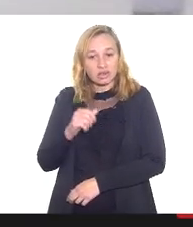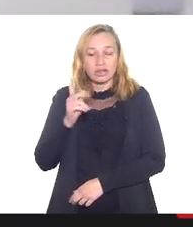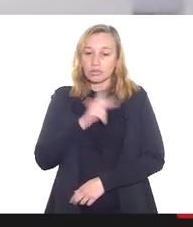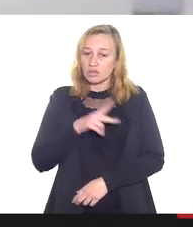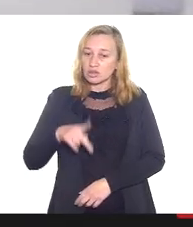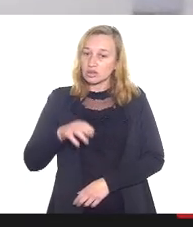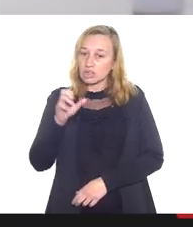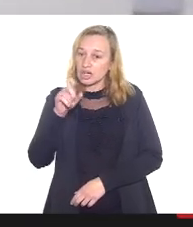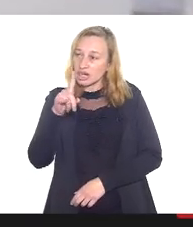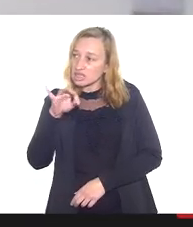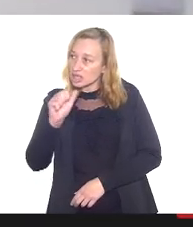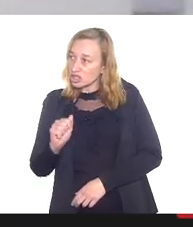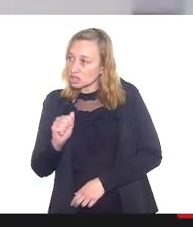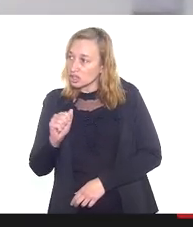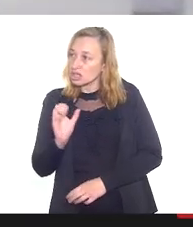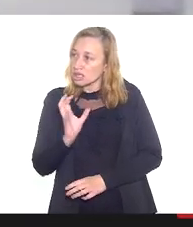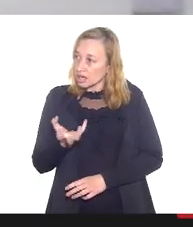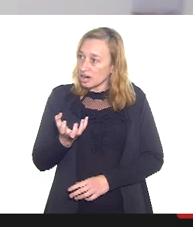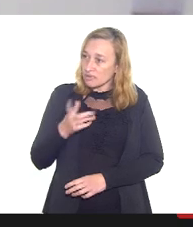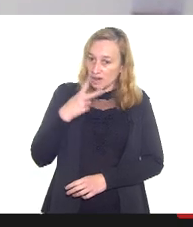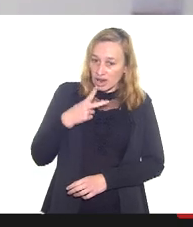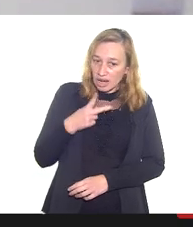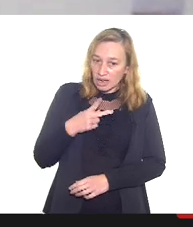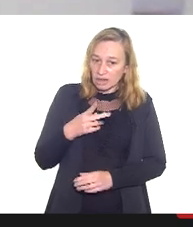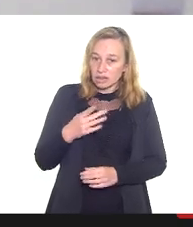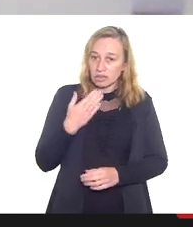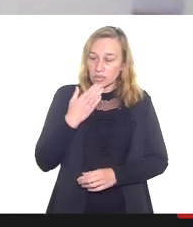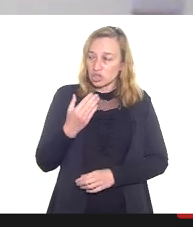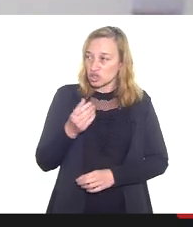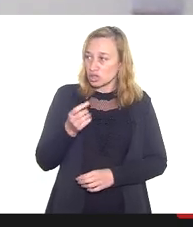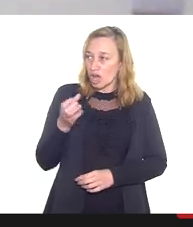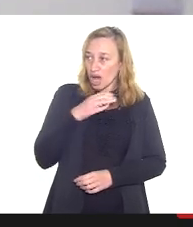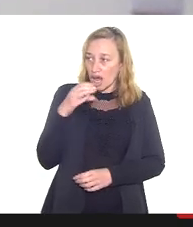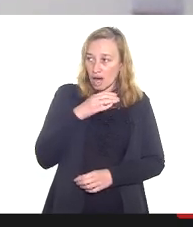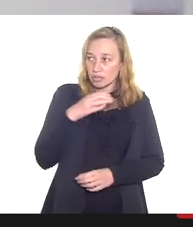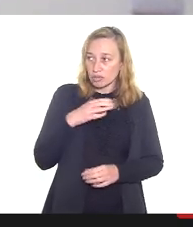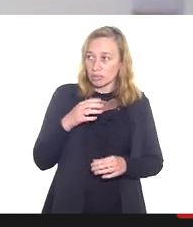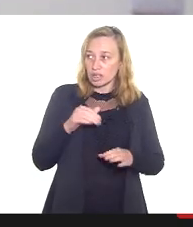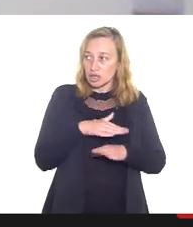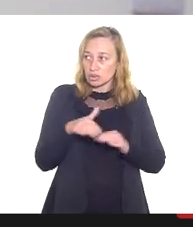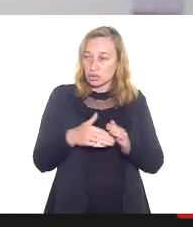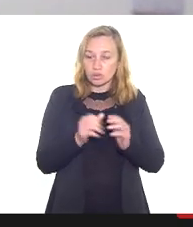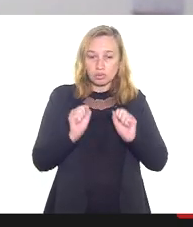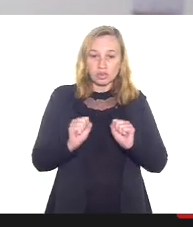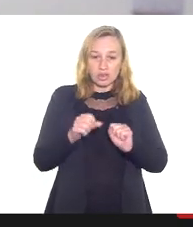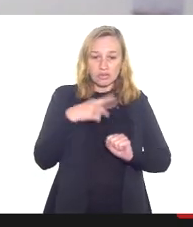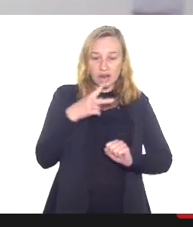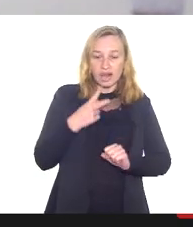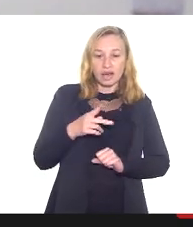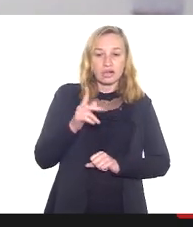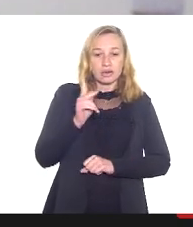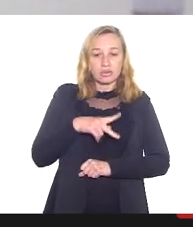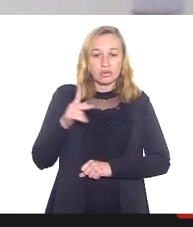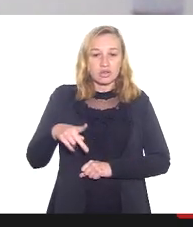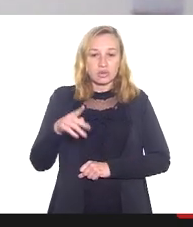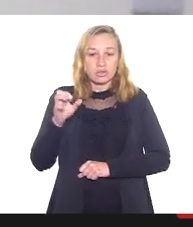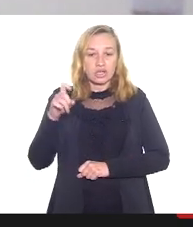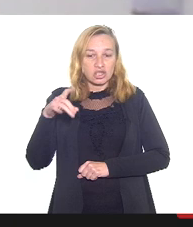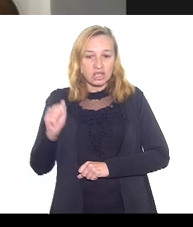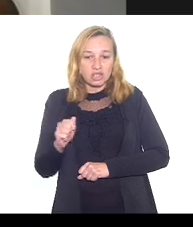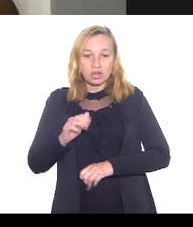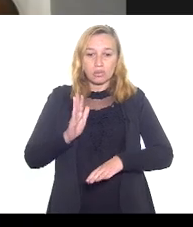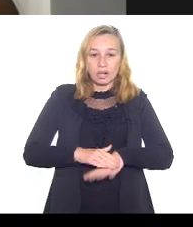quiser, eu só vou pedir brevidade para que a gente possa abrir o debate aqui para os nossos convidados. Professora Elisângela ou mais alguém da SEDUC? Bom